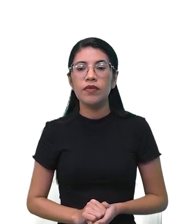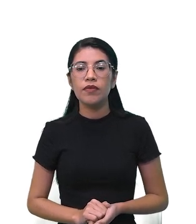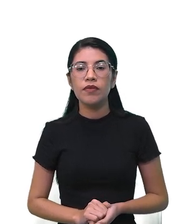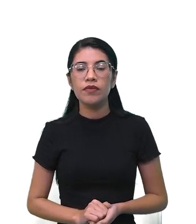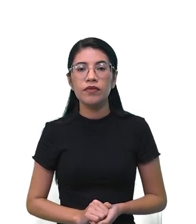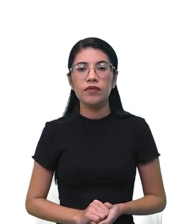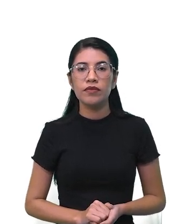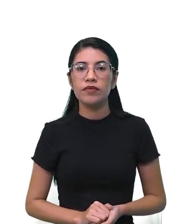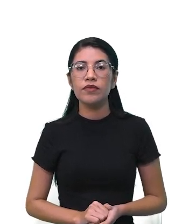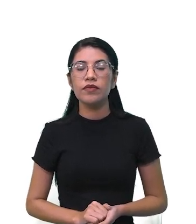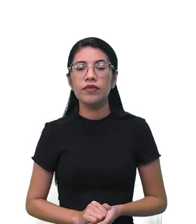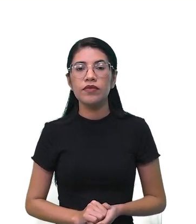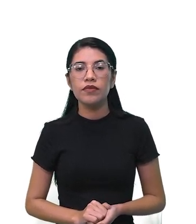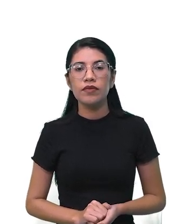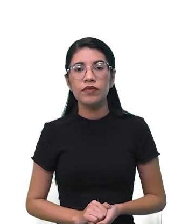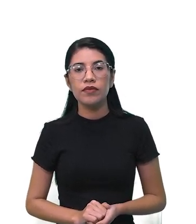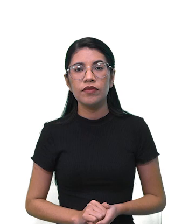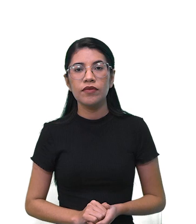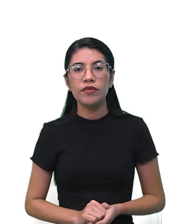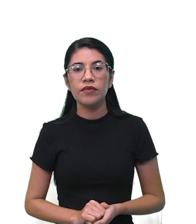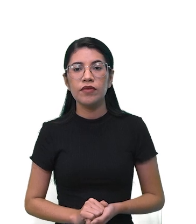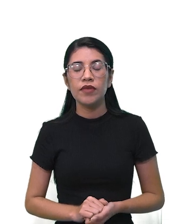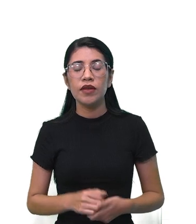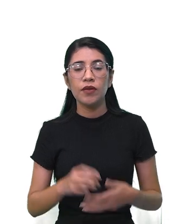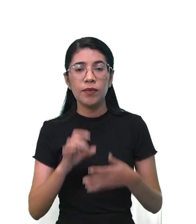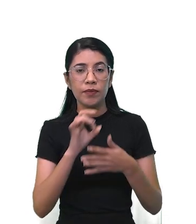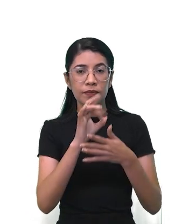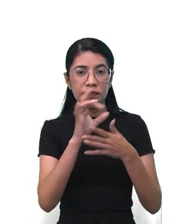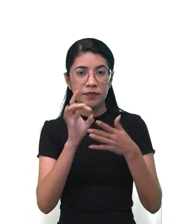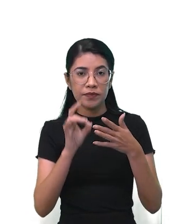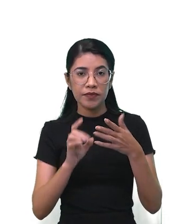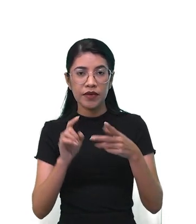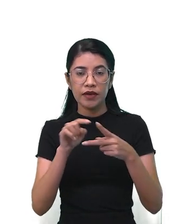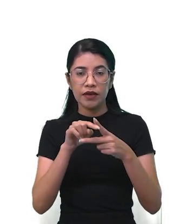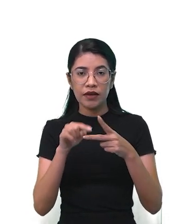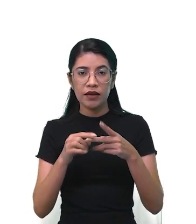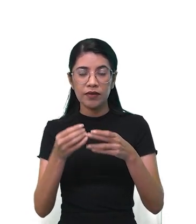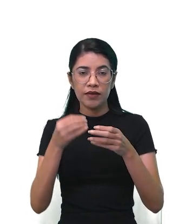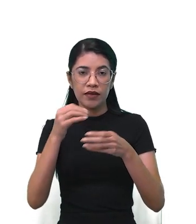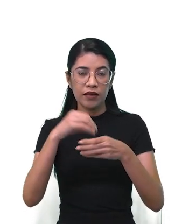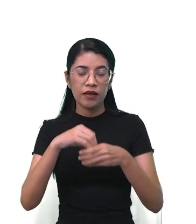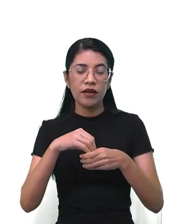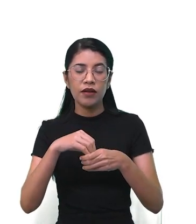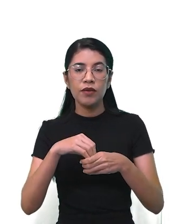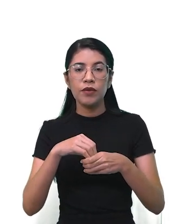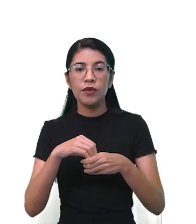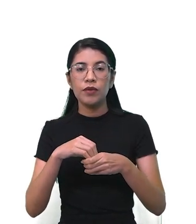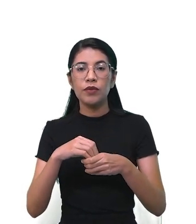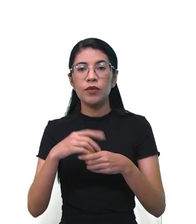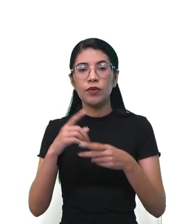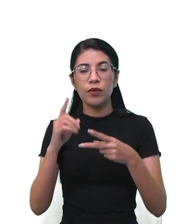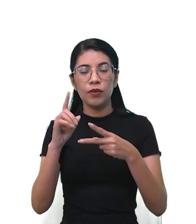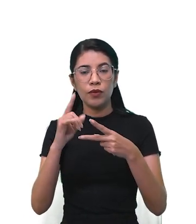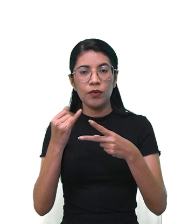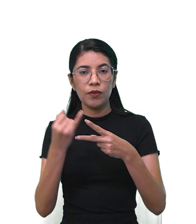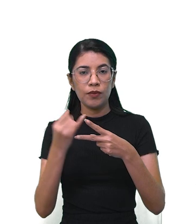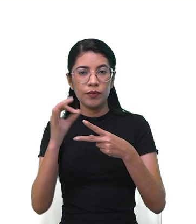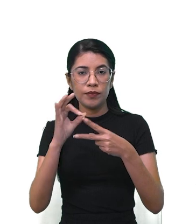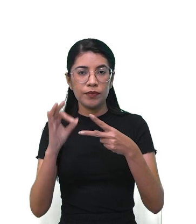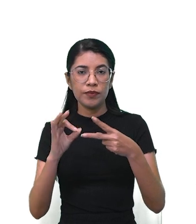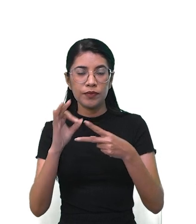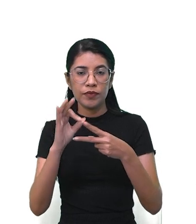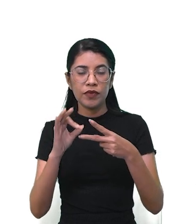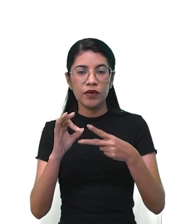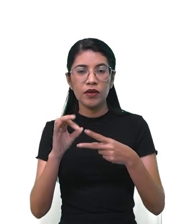150 graus. Então, cada ângulo interno desse polígono,